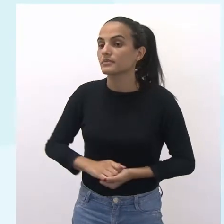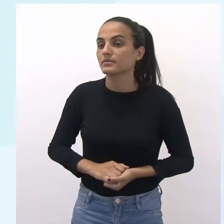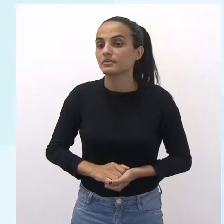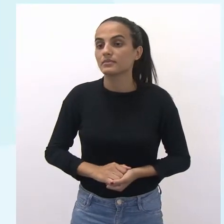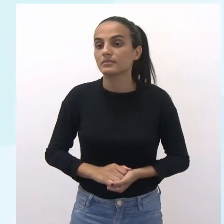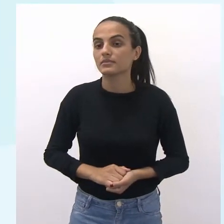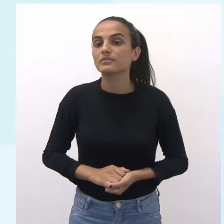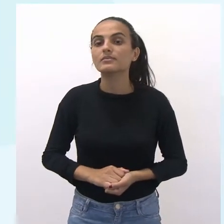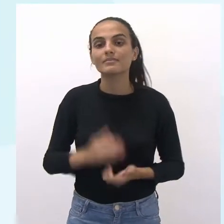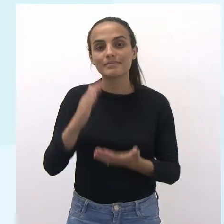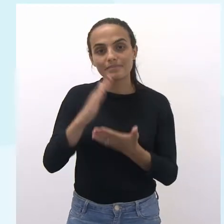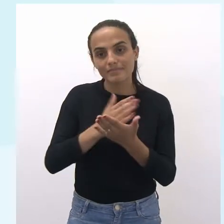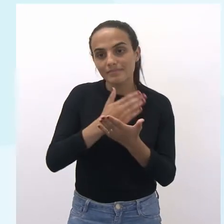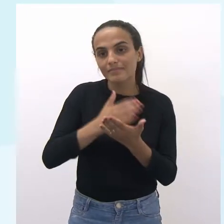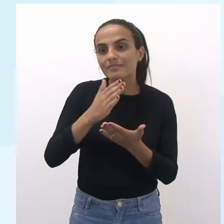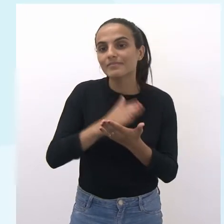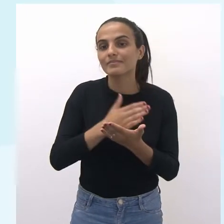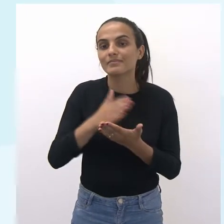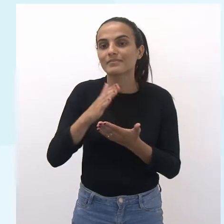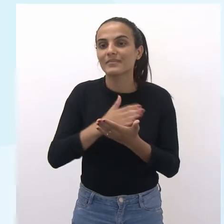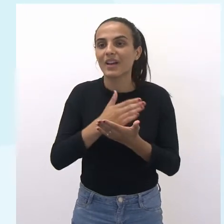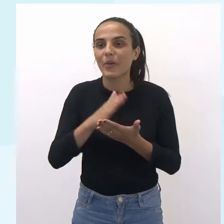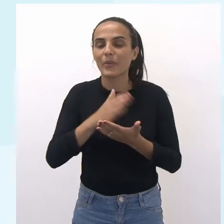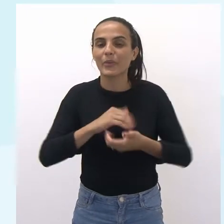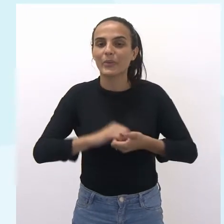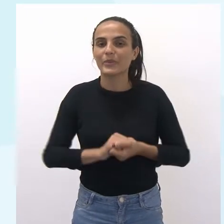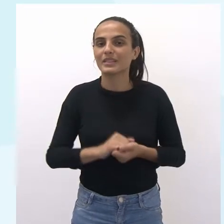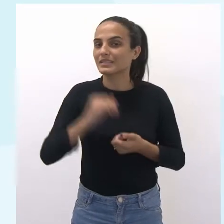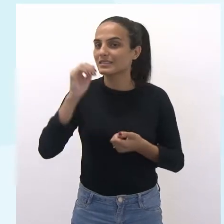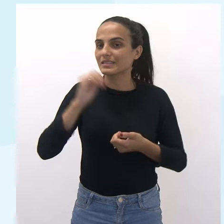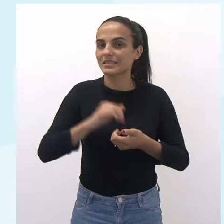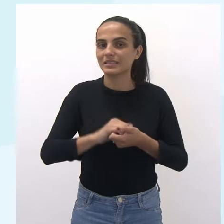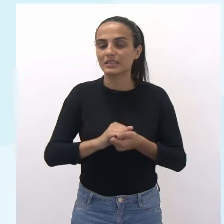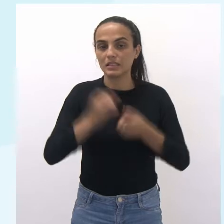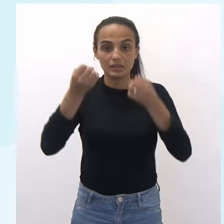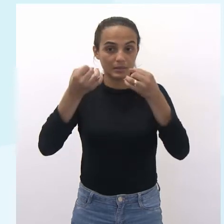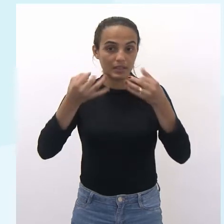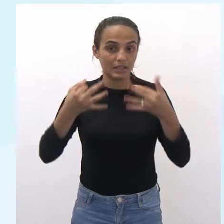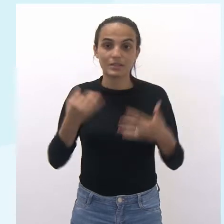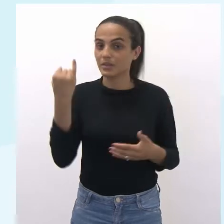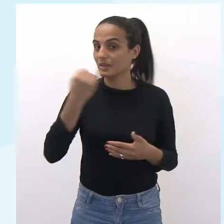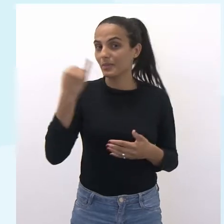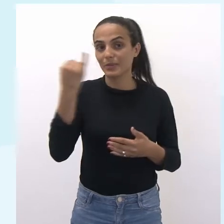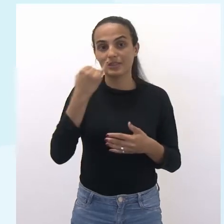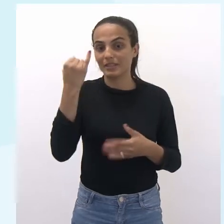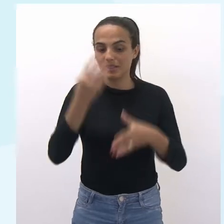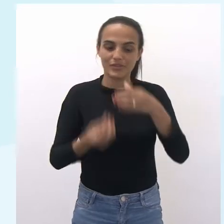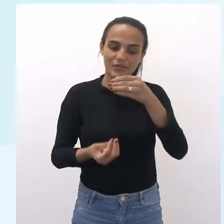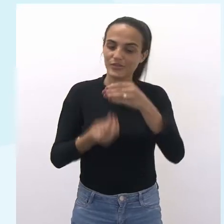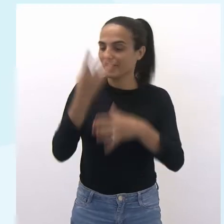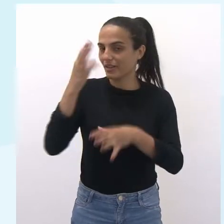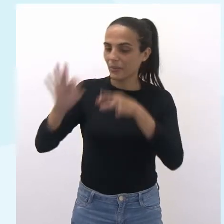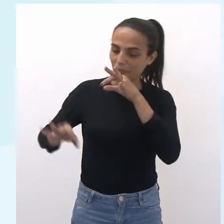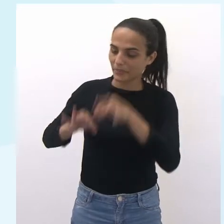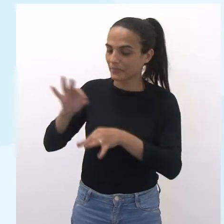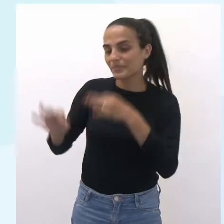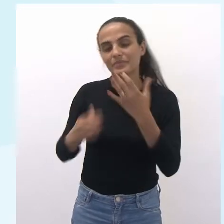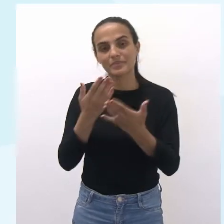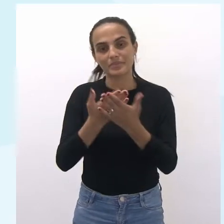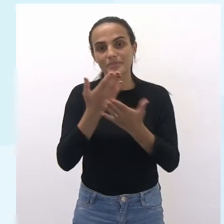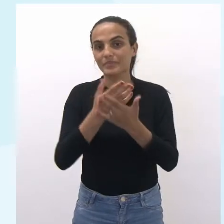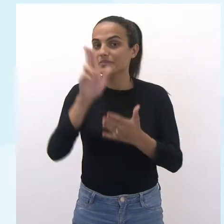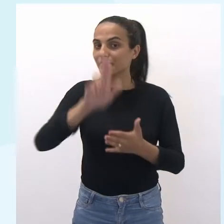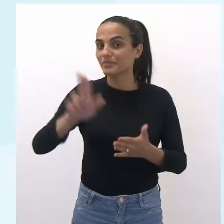Aí algumas considerações importantes na hora de elaborar o plano de aula usando